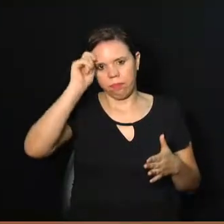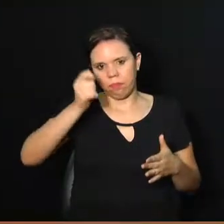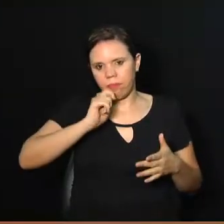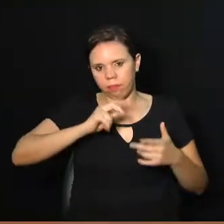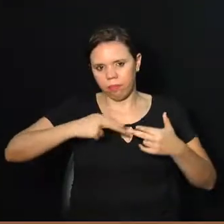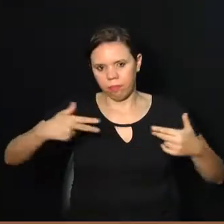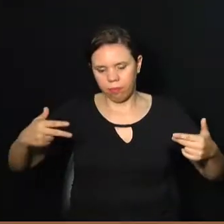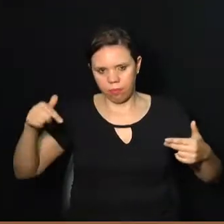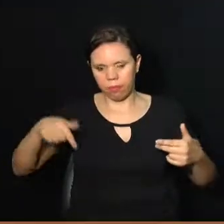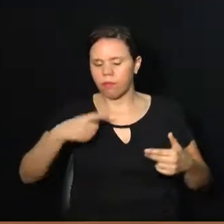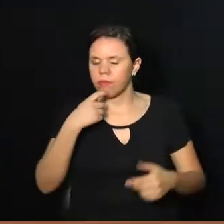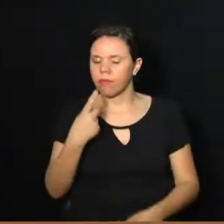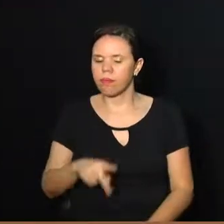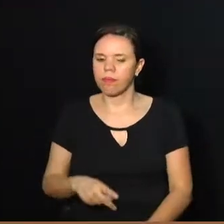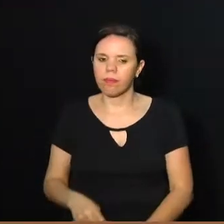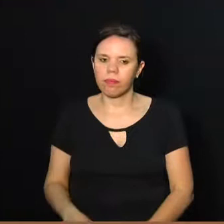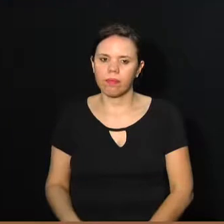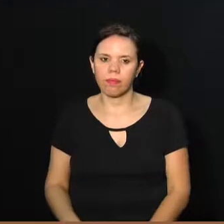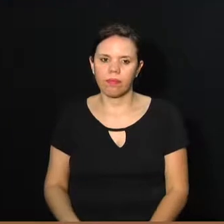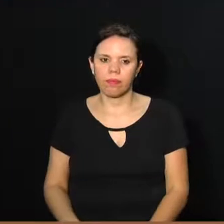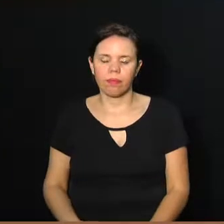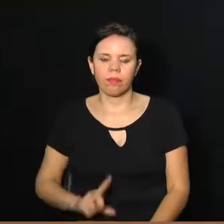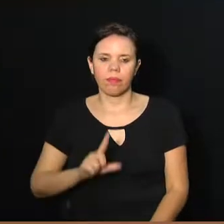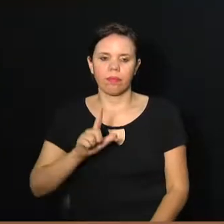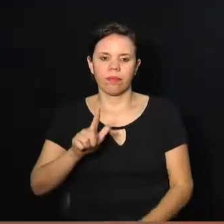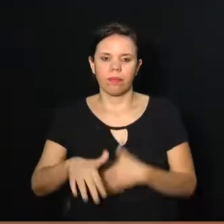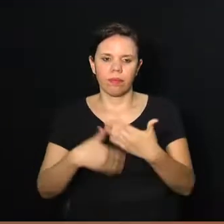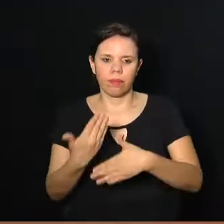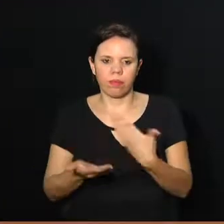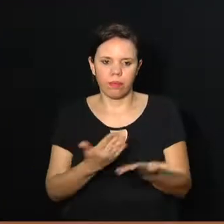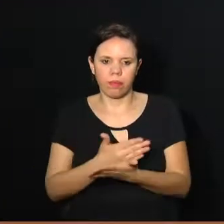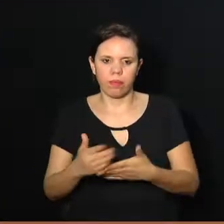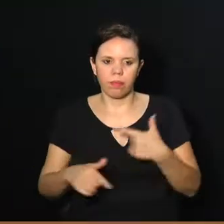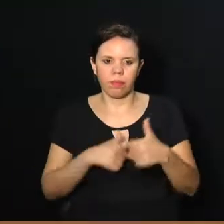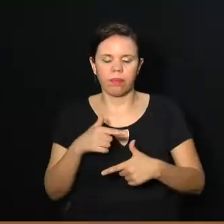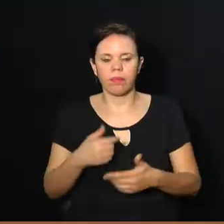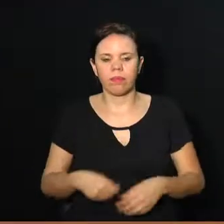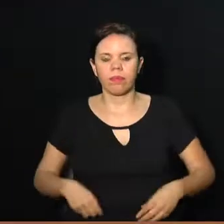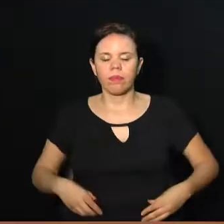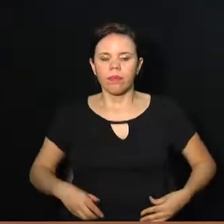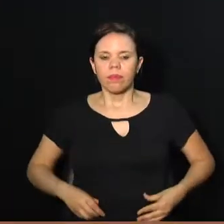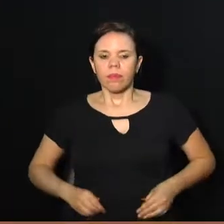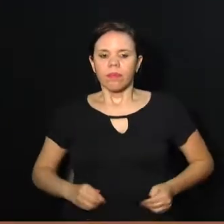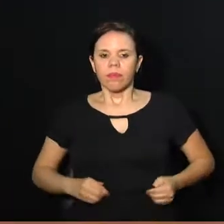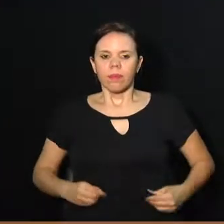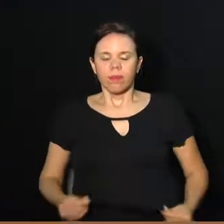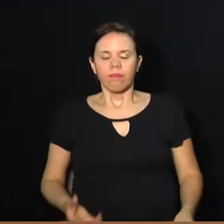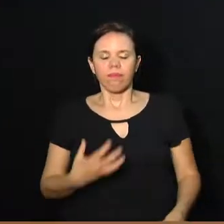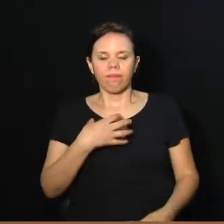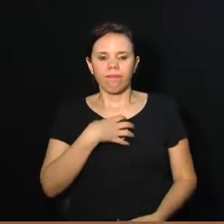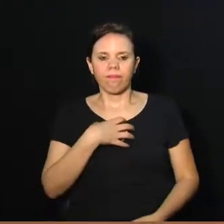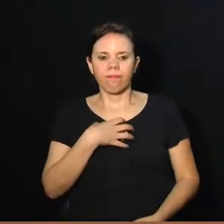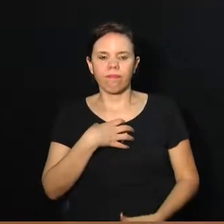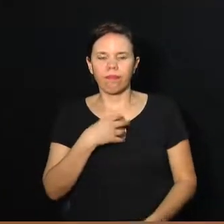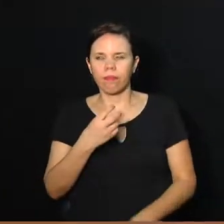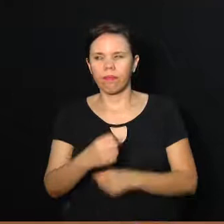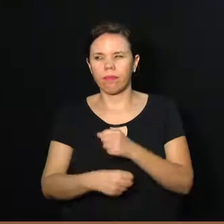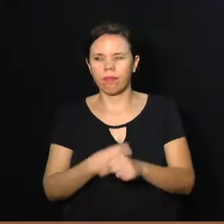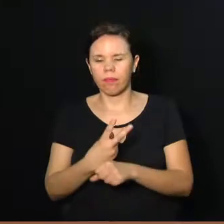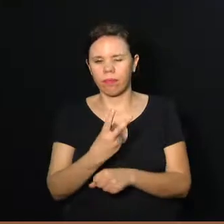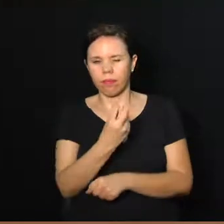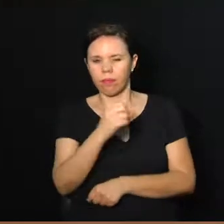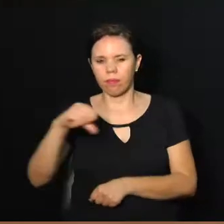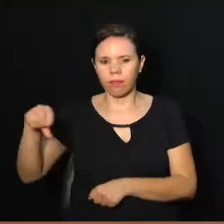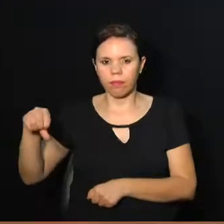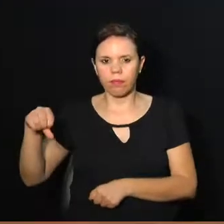de Prevenção às Drogas. E logo que eu iniciei o trabalho, eu senti, foi no ano de 2009, se eu não